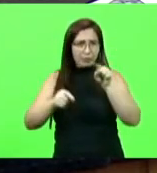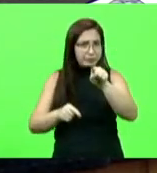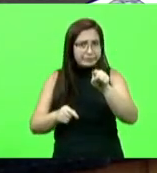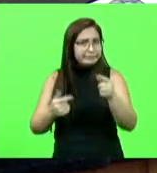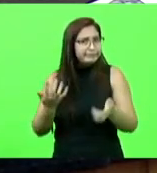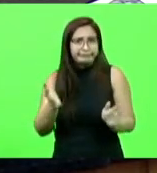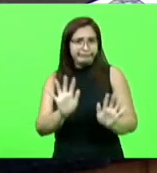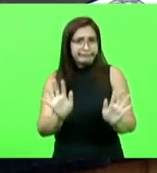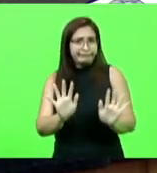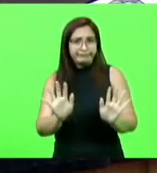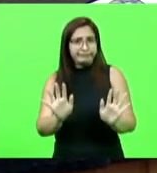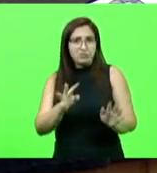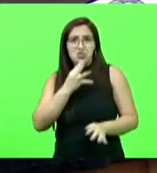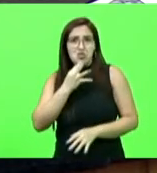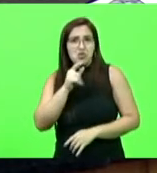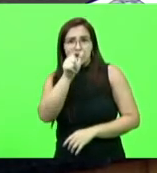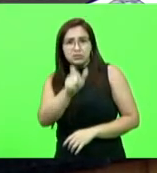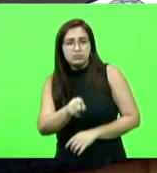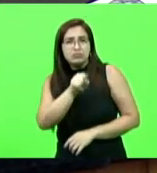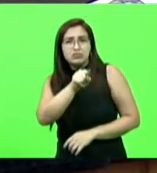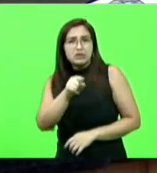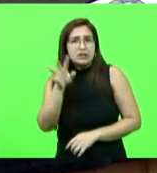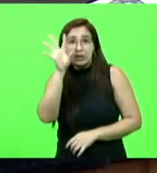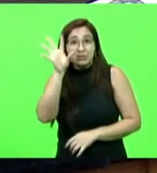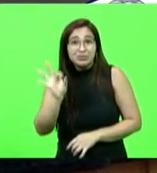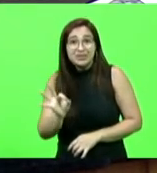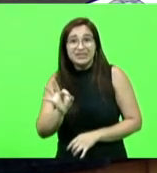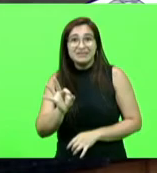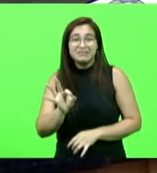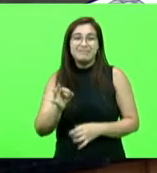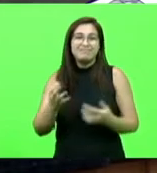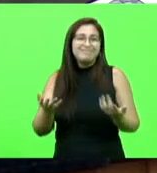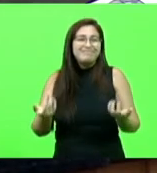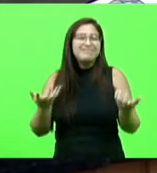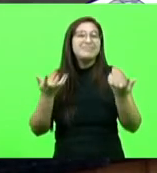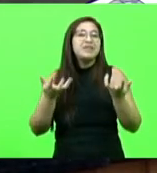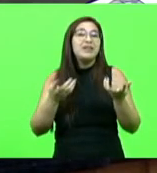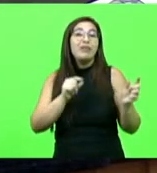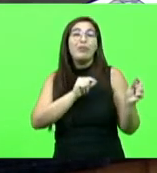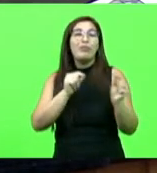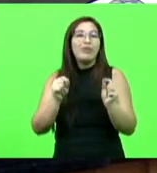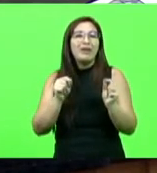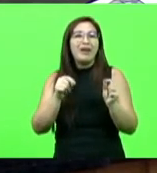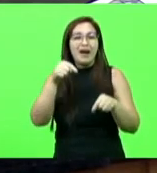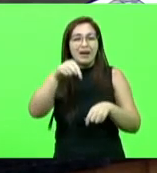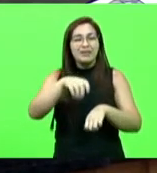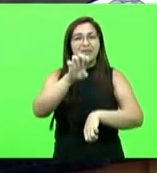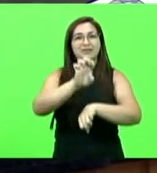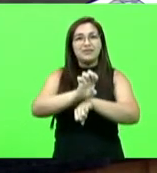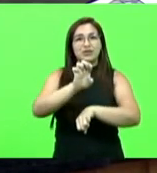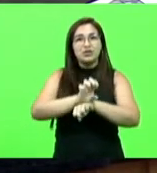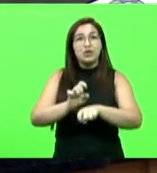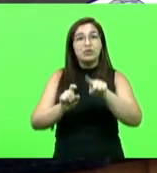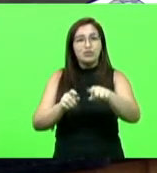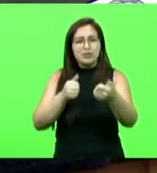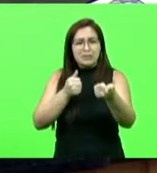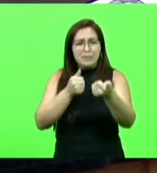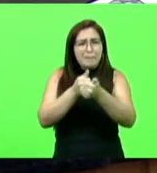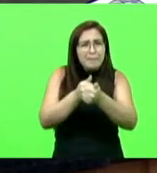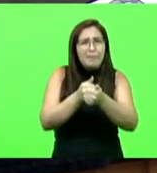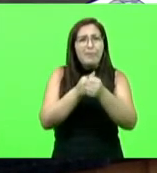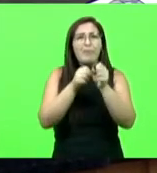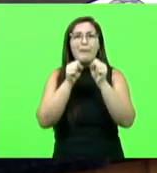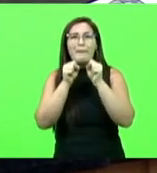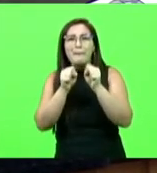conhece você, onde você não tem acesso. Nós queremos trazer para os estados, onde você pode encontrar